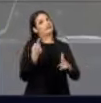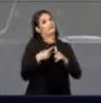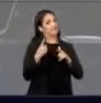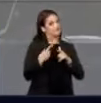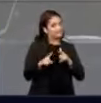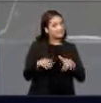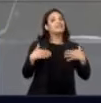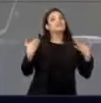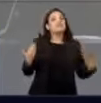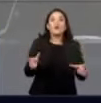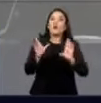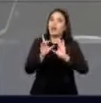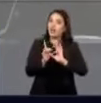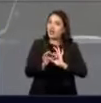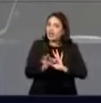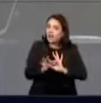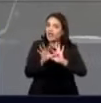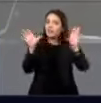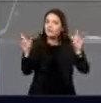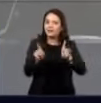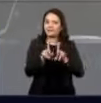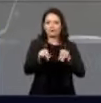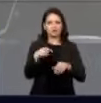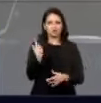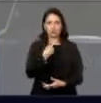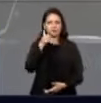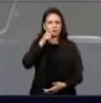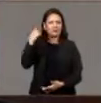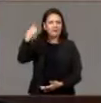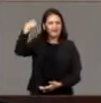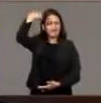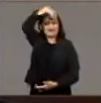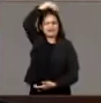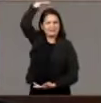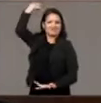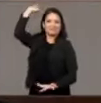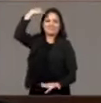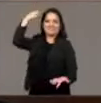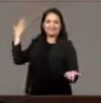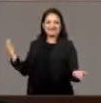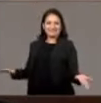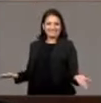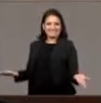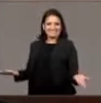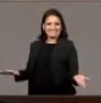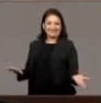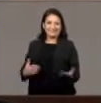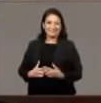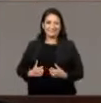Portanto, não, nós mulheres somos uma santa, gente. Olha aí, foi proibido Jerusalém Marie.